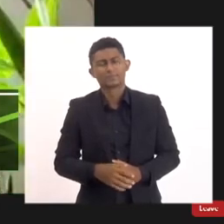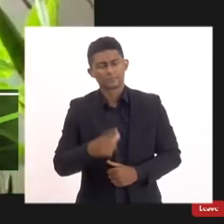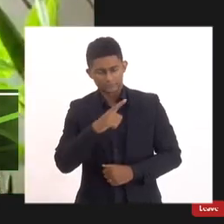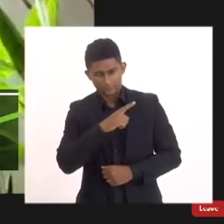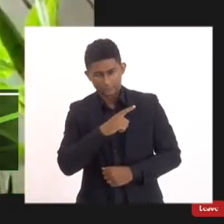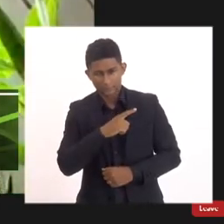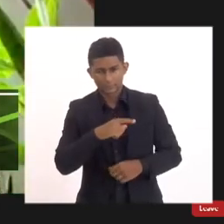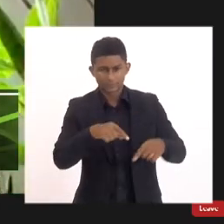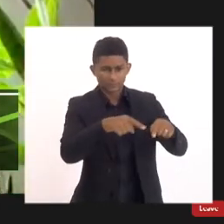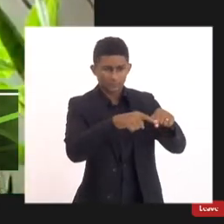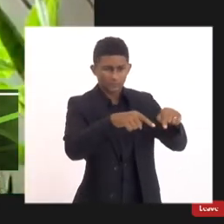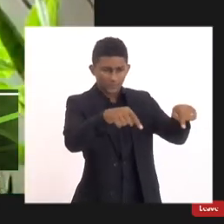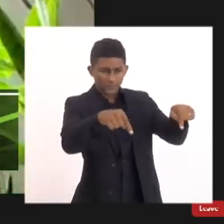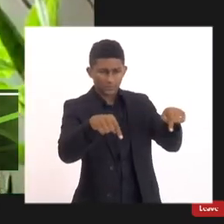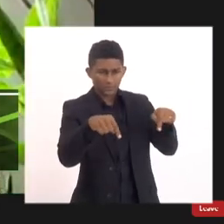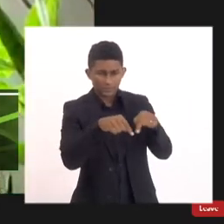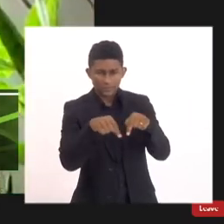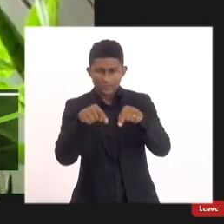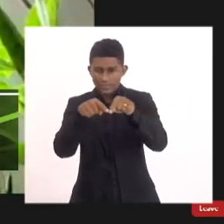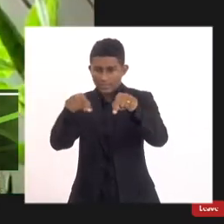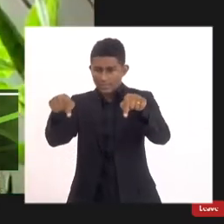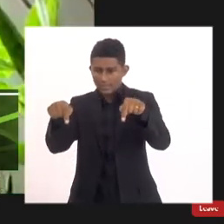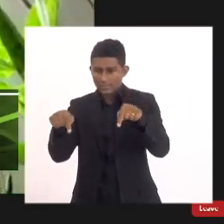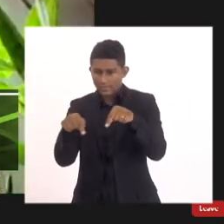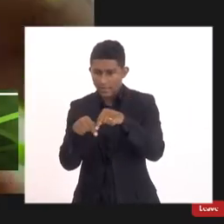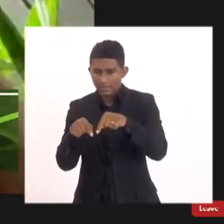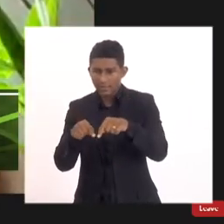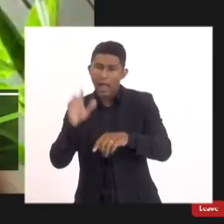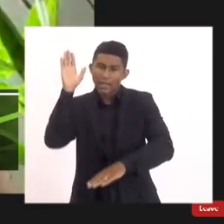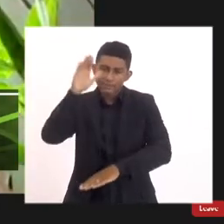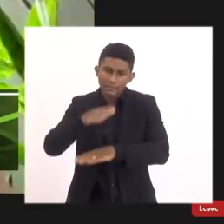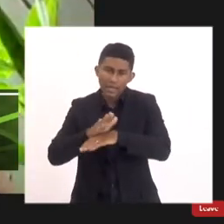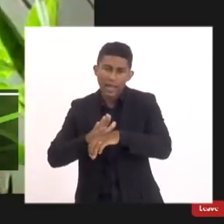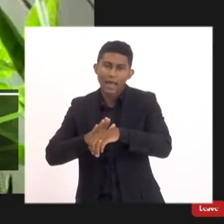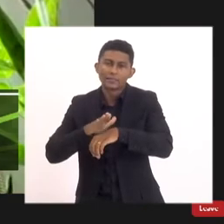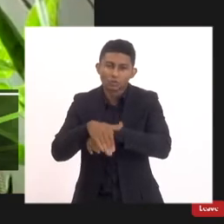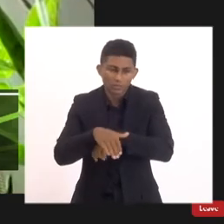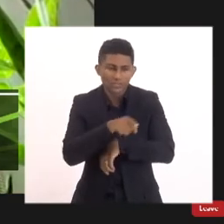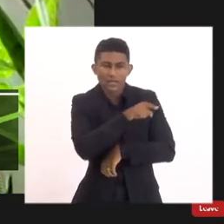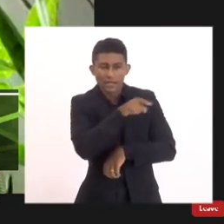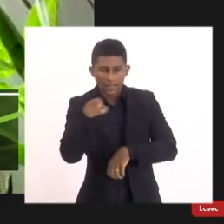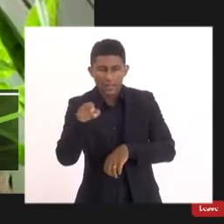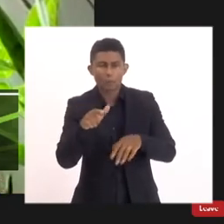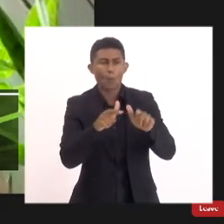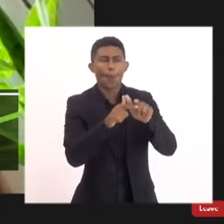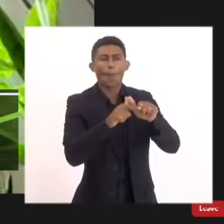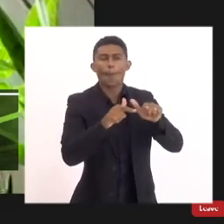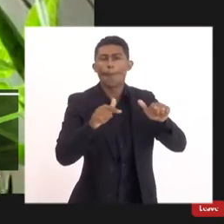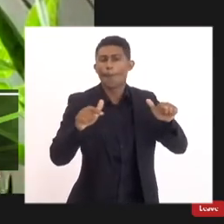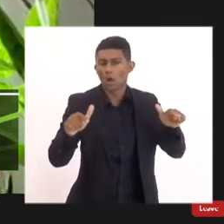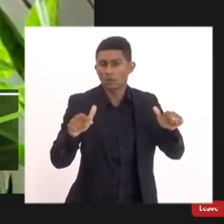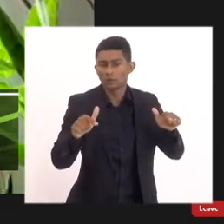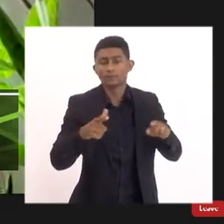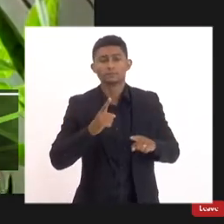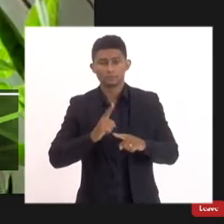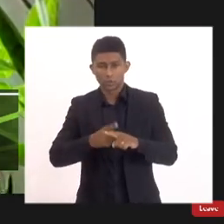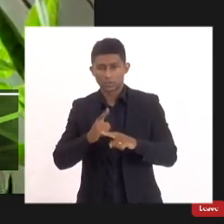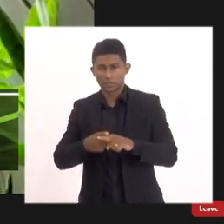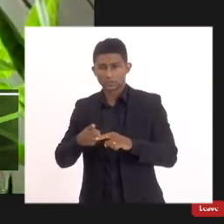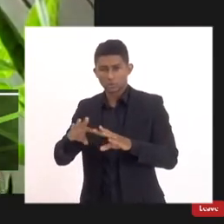salas que não estão ainda ocupadas, porque a SEDUC tem um modo